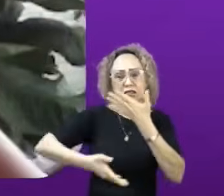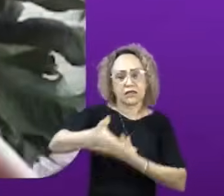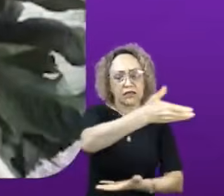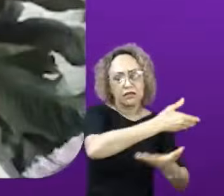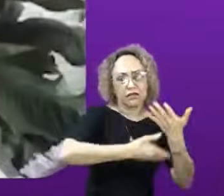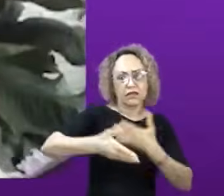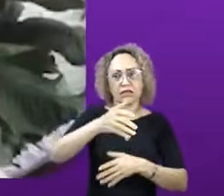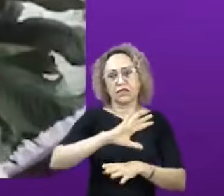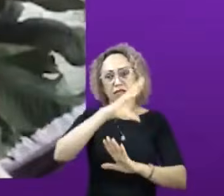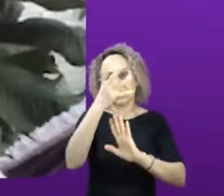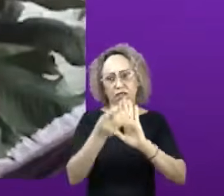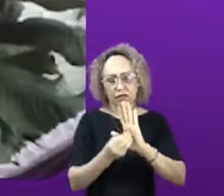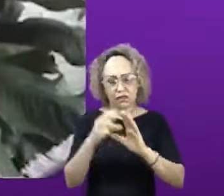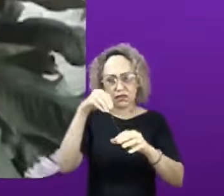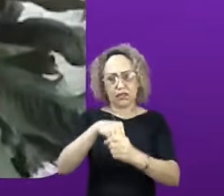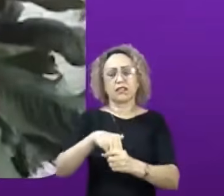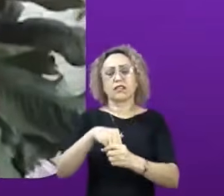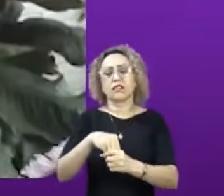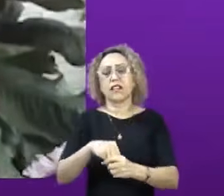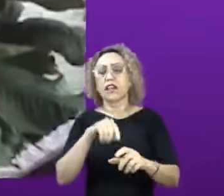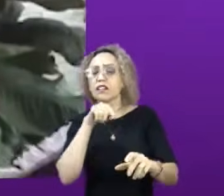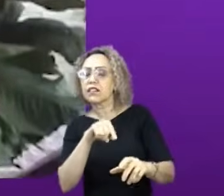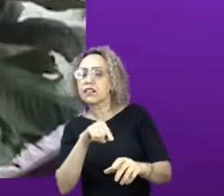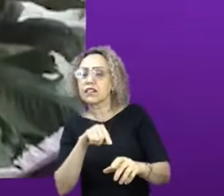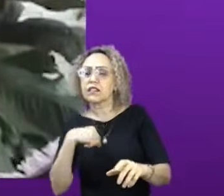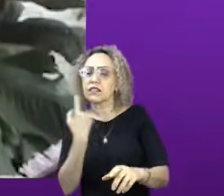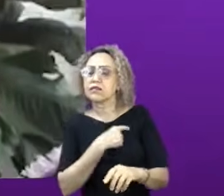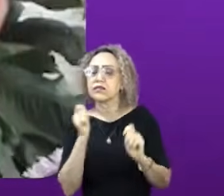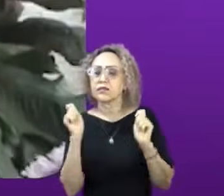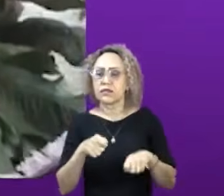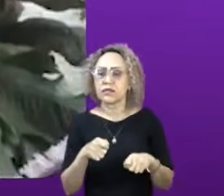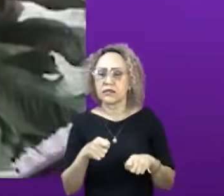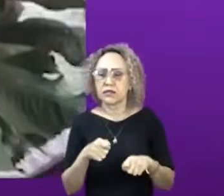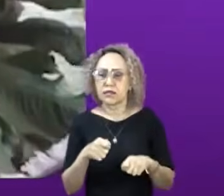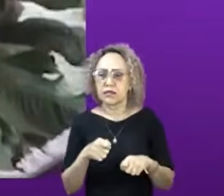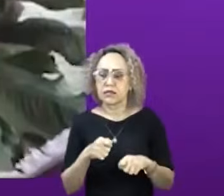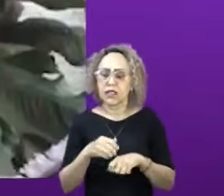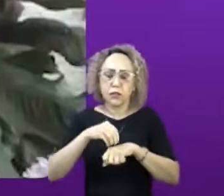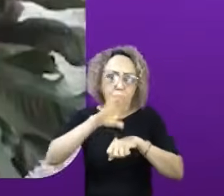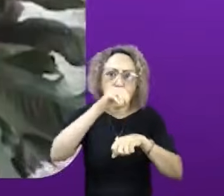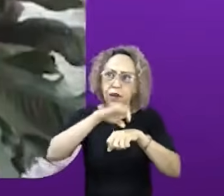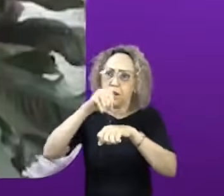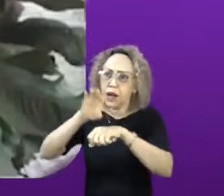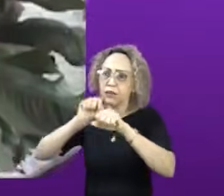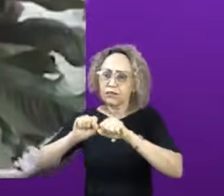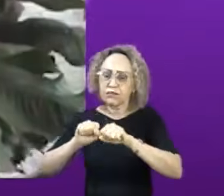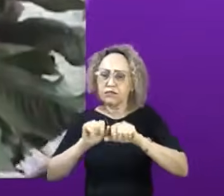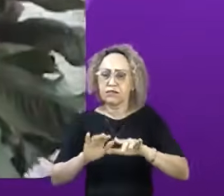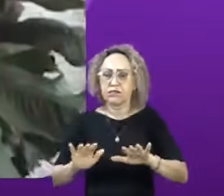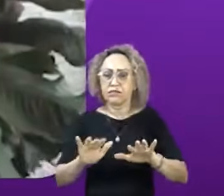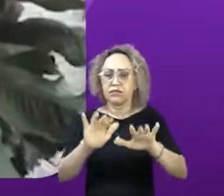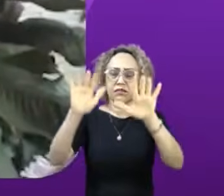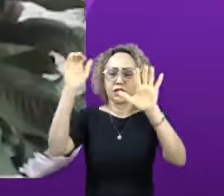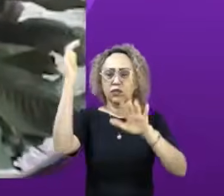territorial amazônica muito importante, e através disso a gente pode, como uma válvula propulsora para o resto do Brasil, né? Mas